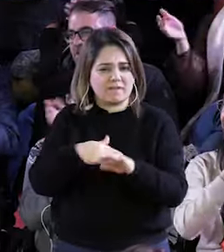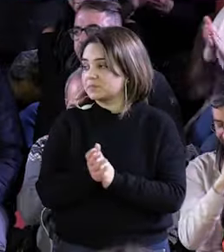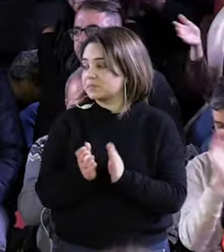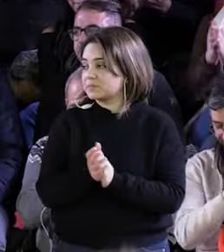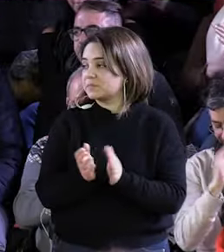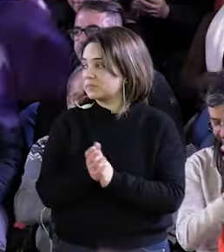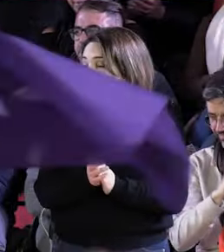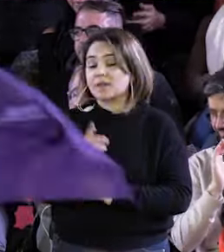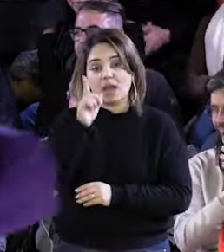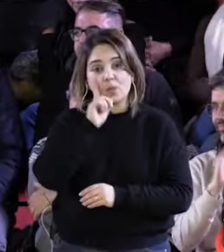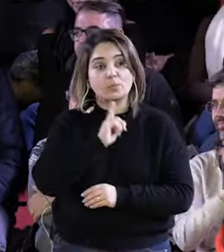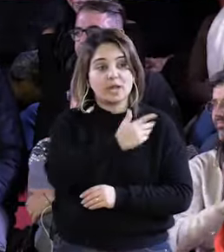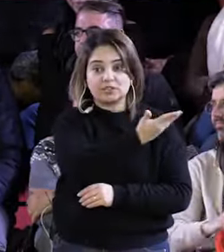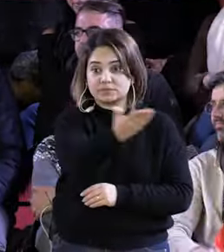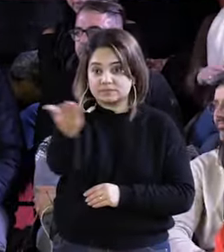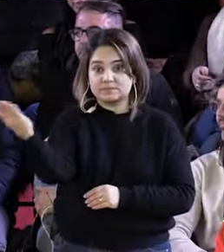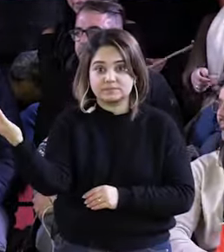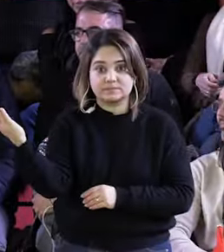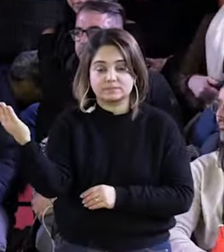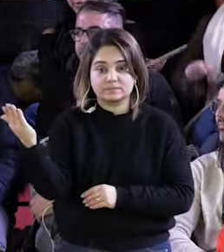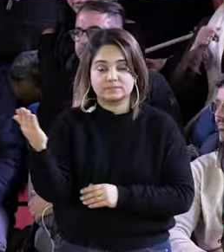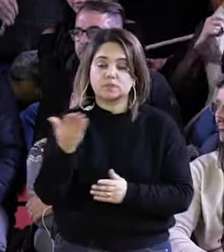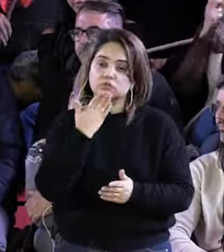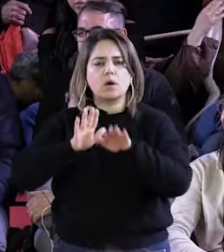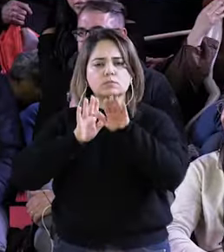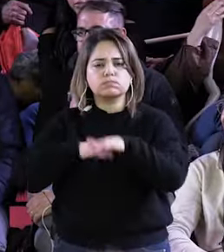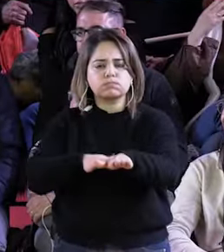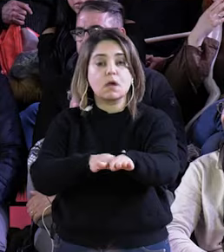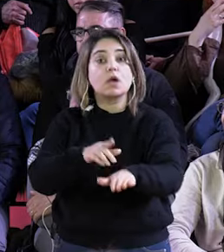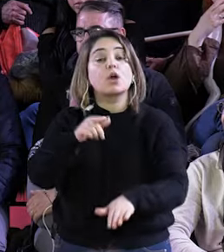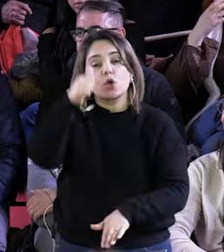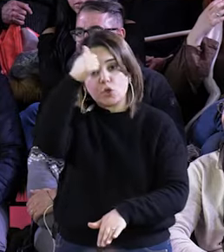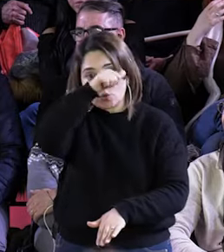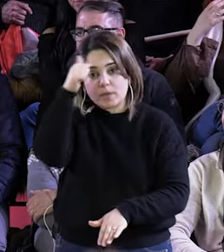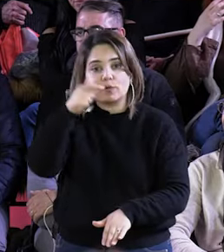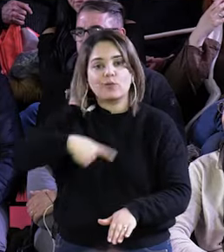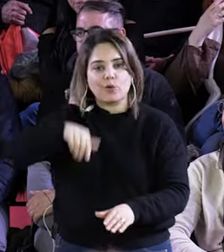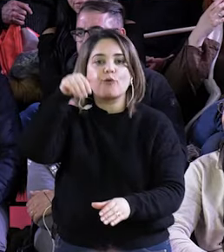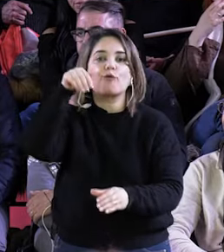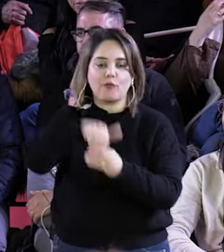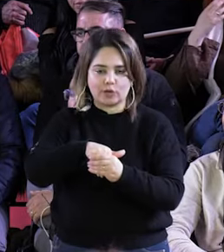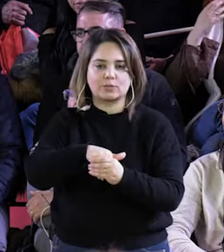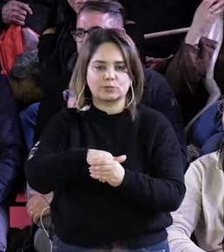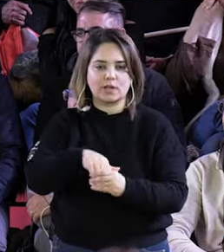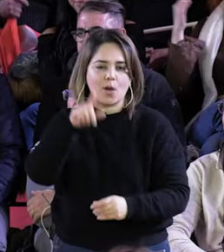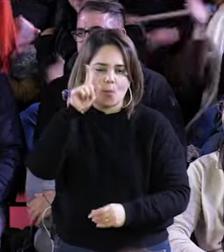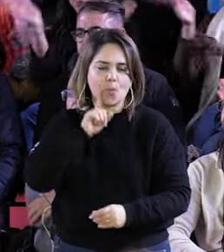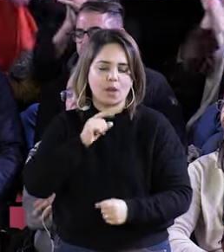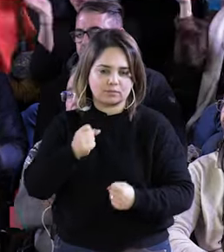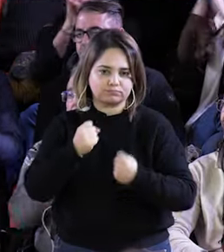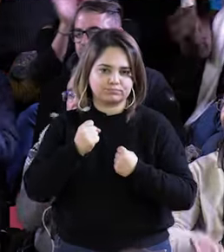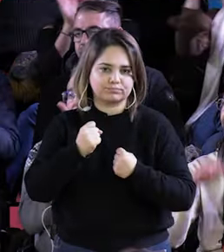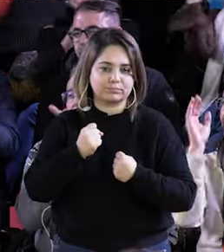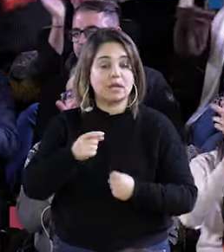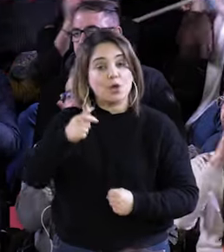Portugal a todas as mulheres deixo um apelo domingo votamos como mulheres no